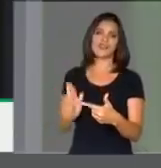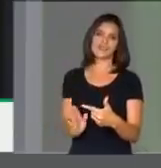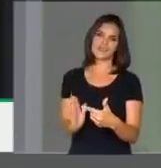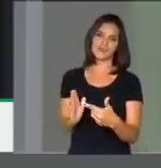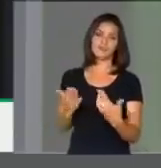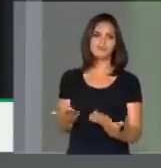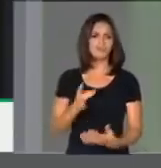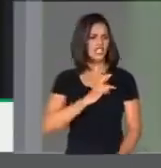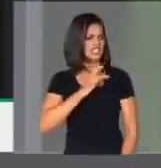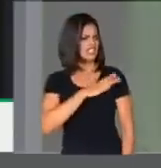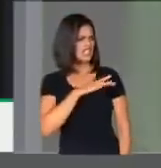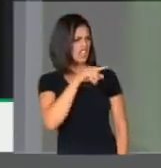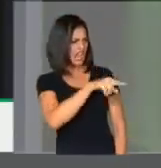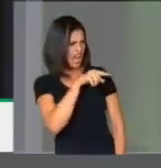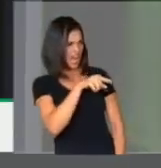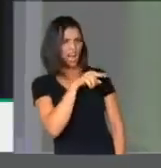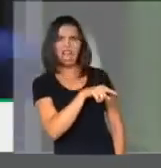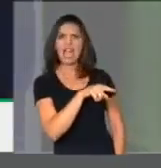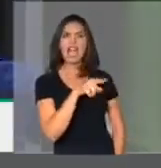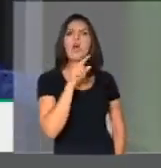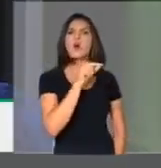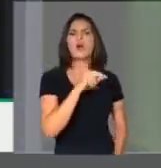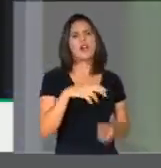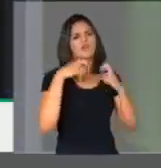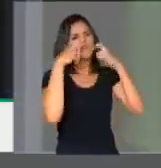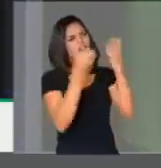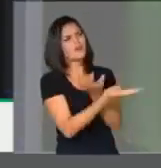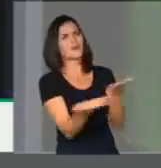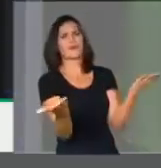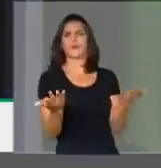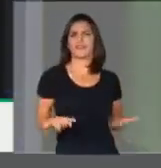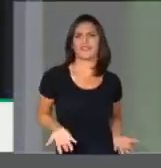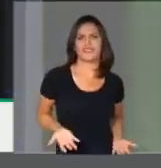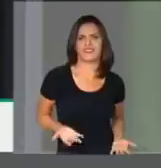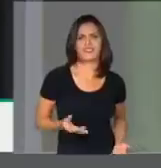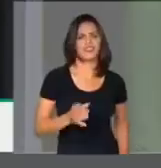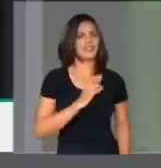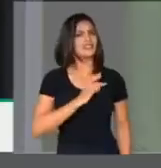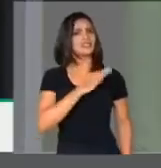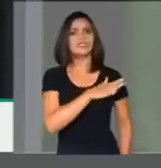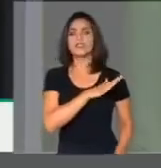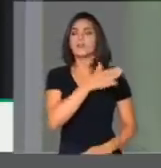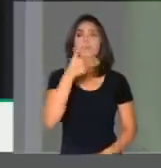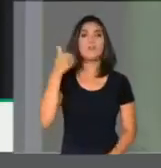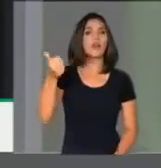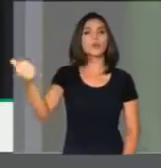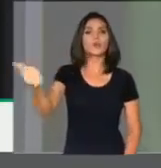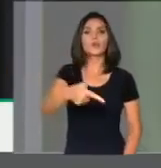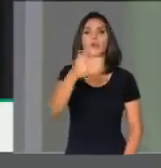brasileiro o Chile como um exemplo, tenham vergonha de fazer isso. Vergonha.